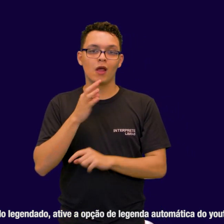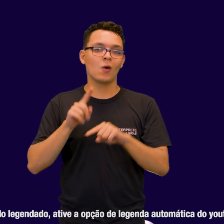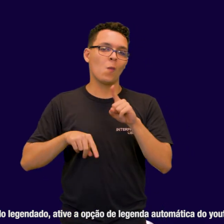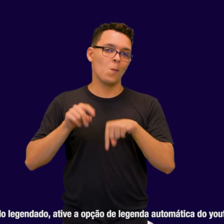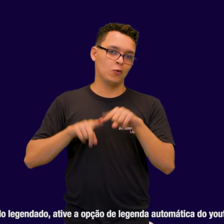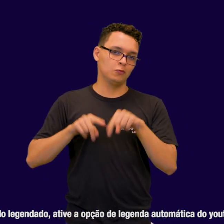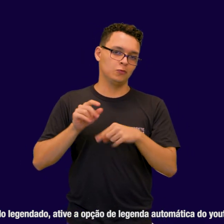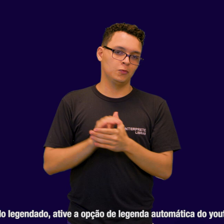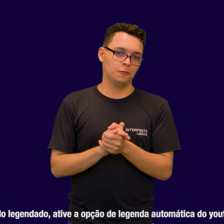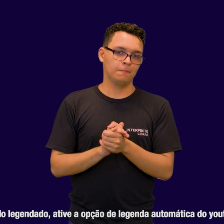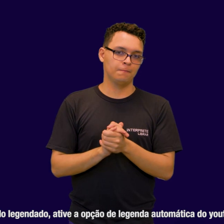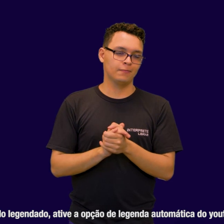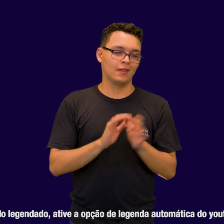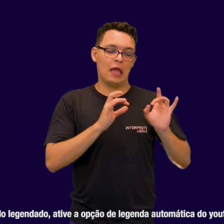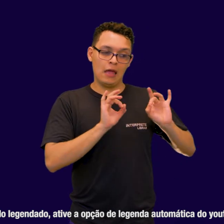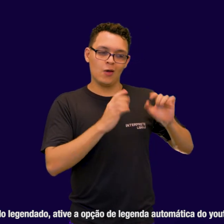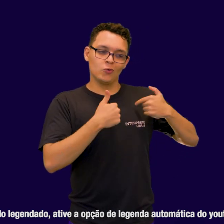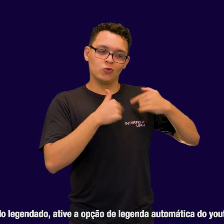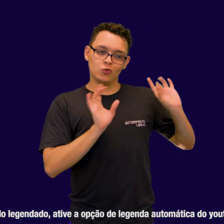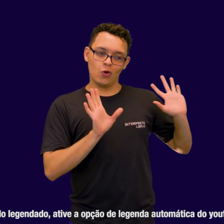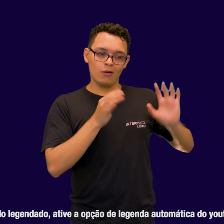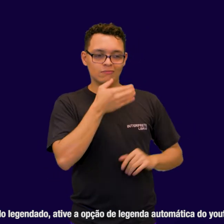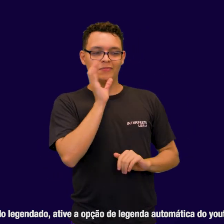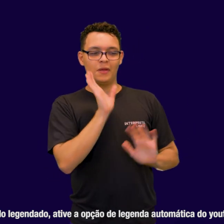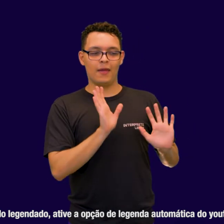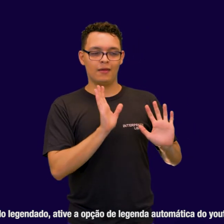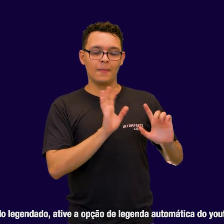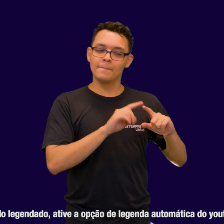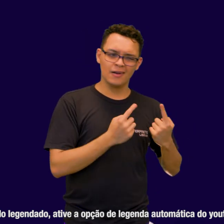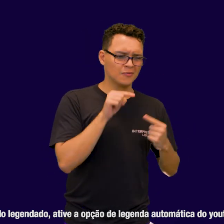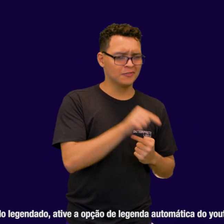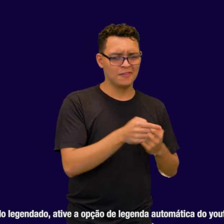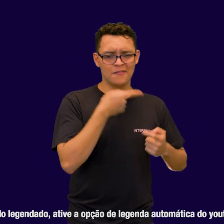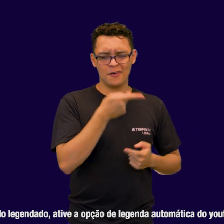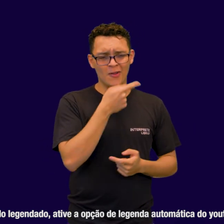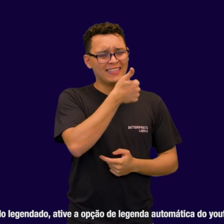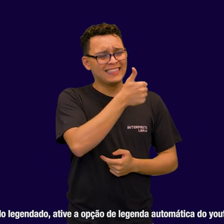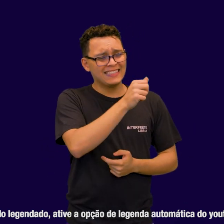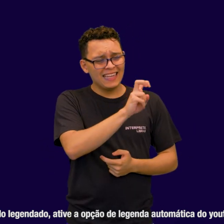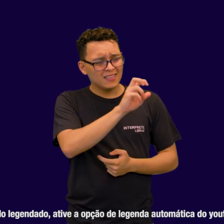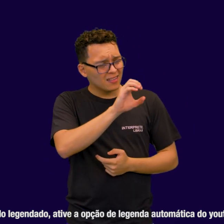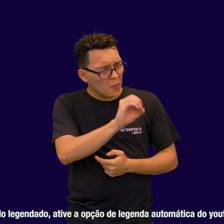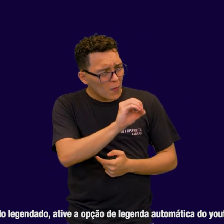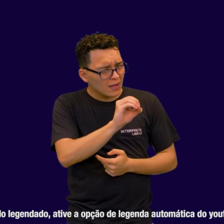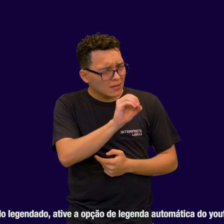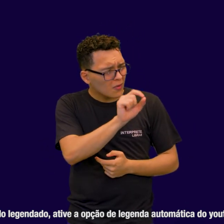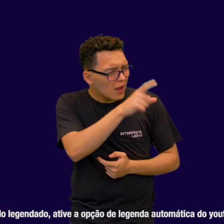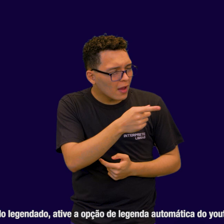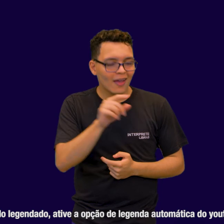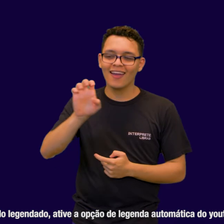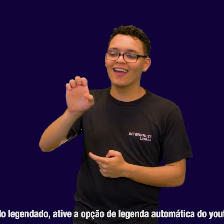conheço o produto. A minha praia, por enquanto, ainda tá consumir. Mas agora que você falou que tem 150 tipos, qual que é o nome